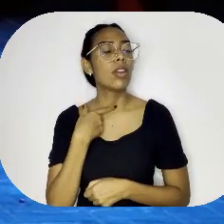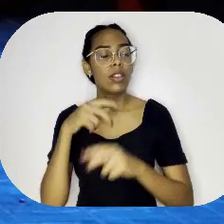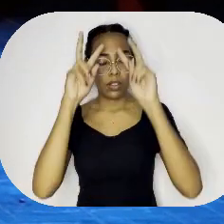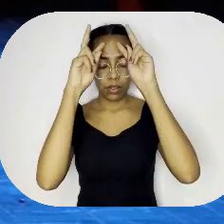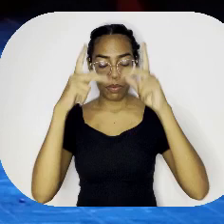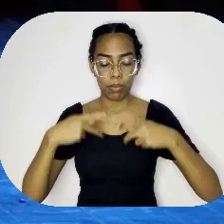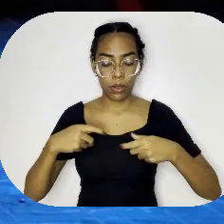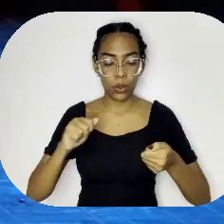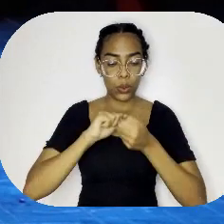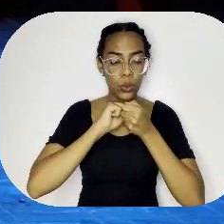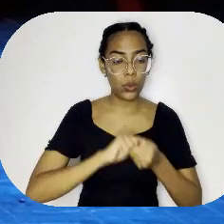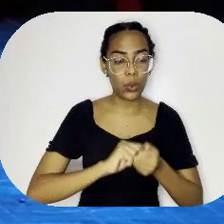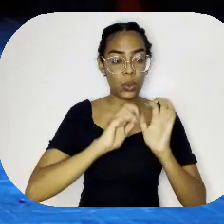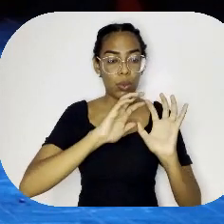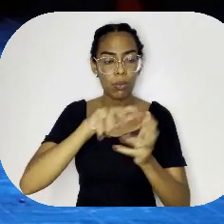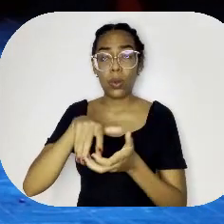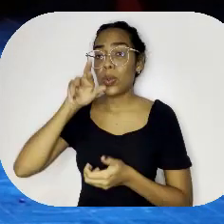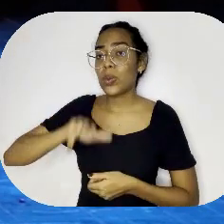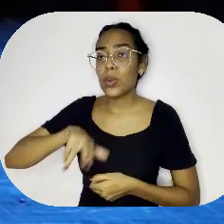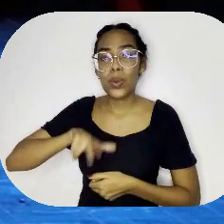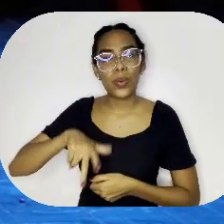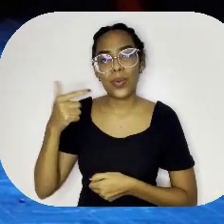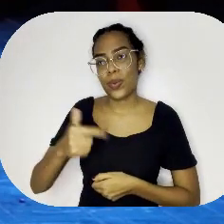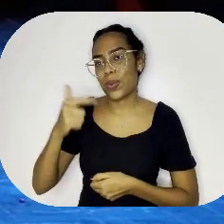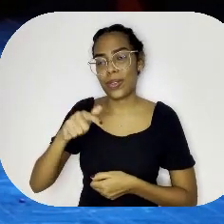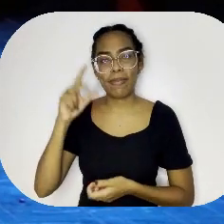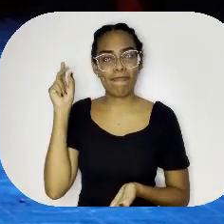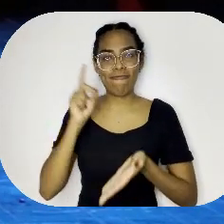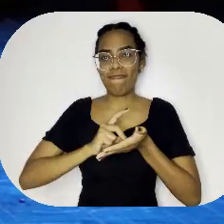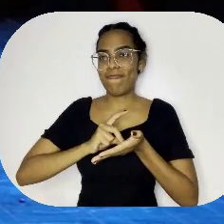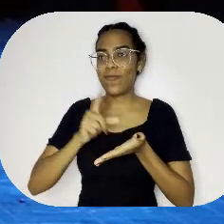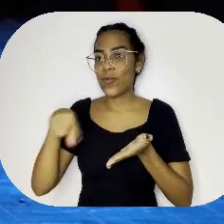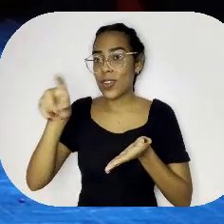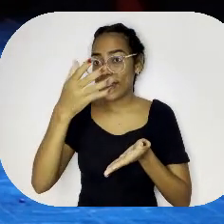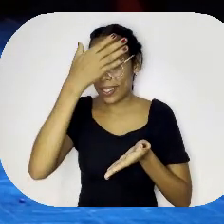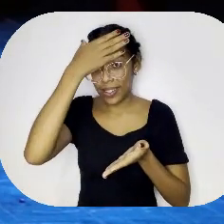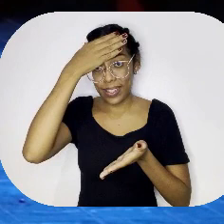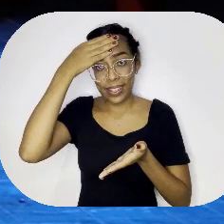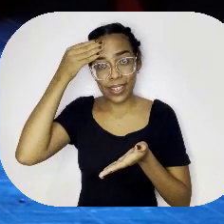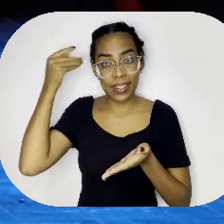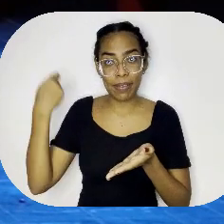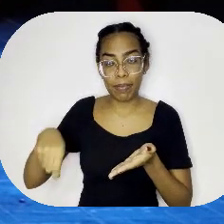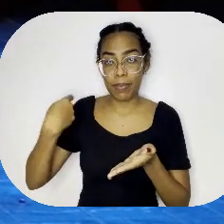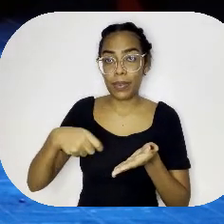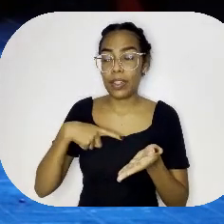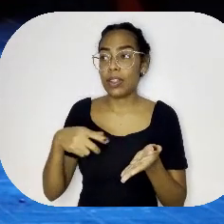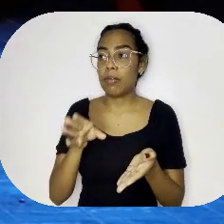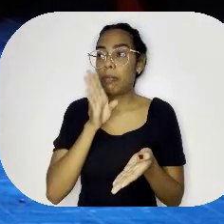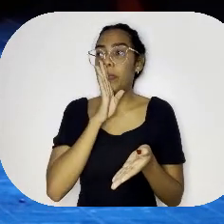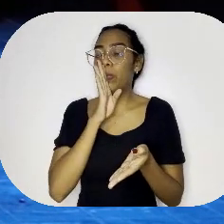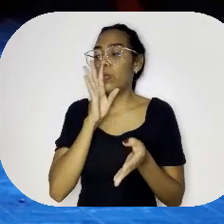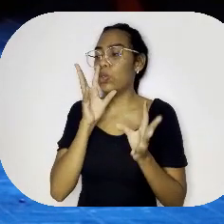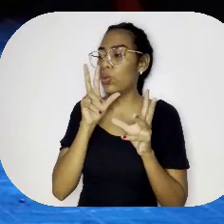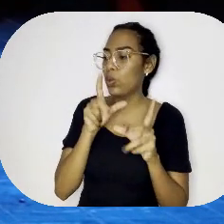com o universo. Não tem nada de realismo, tira esse negócio do realismo. O poeta é aquele que se isola de